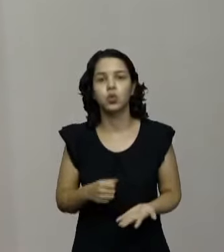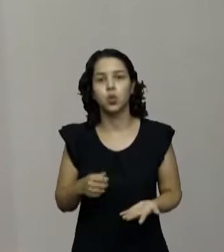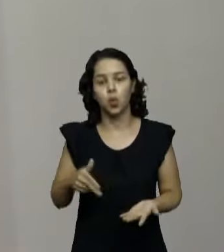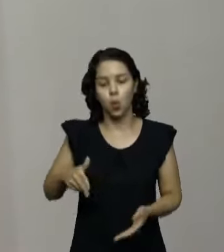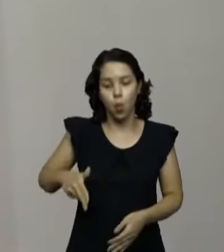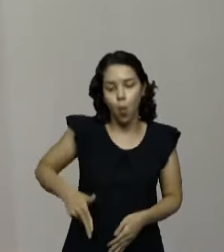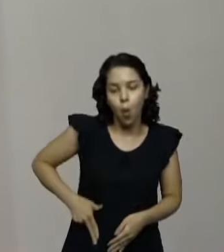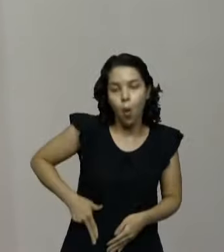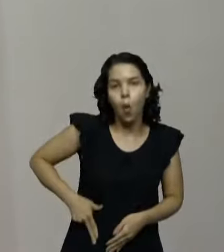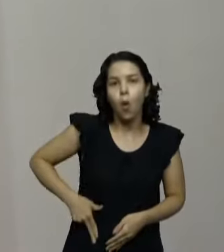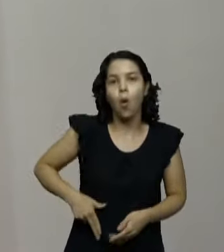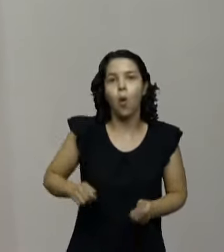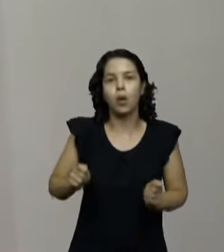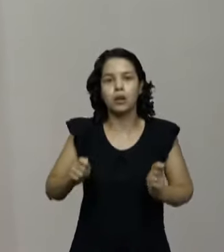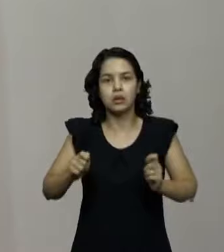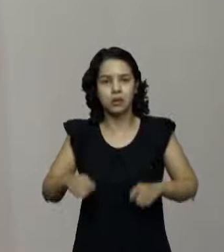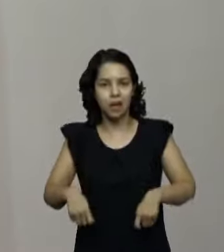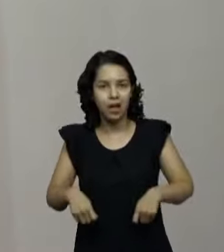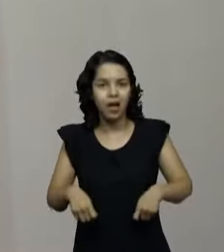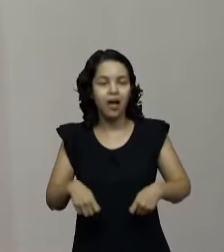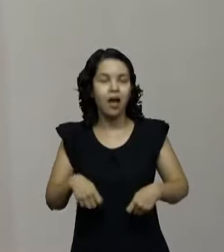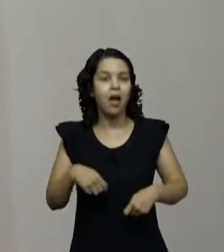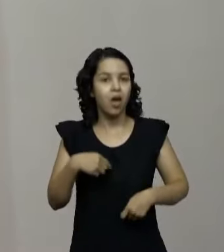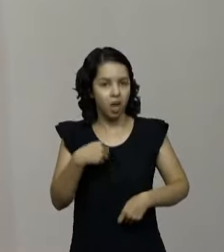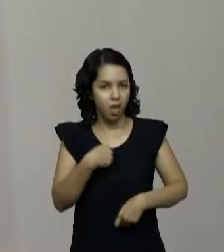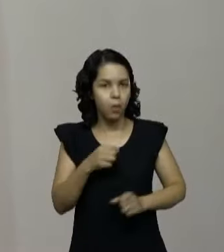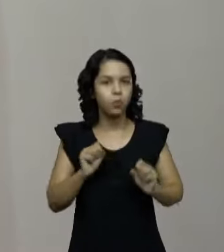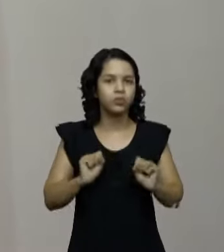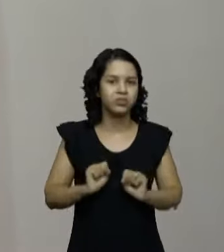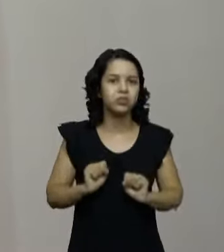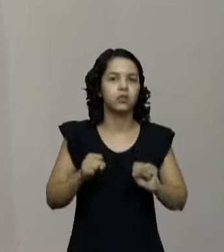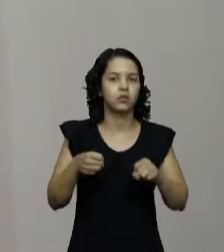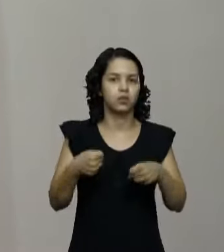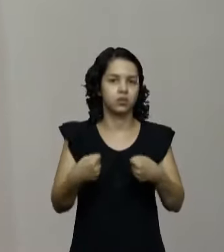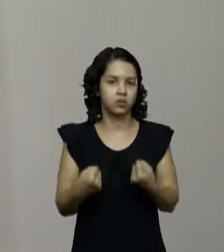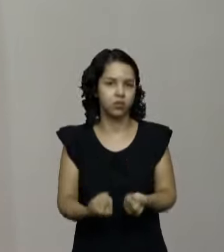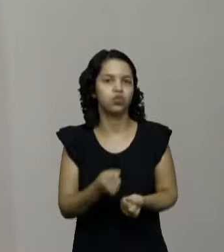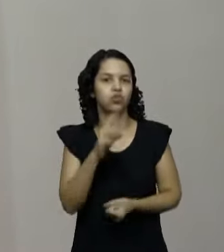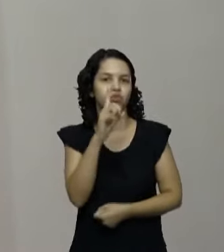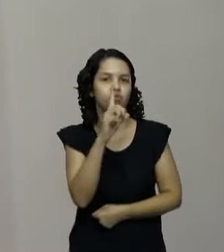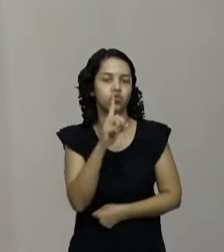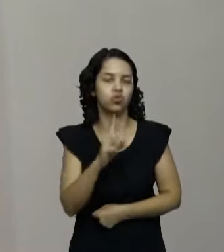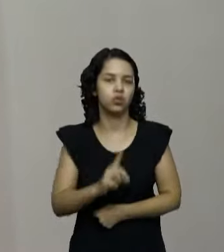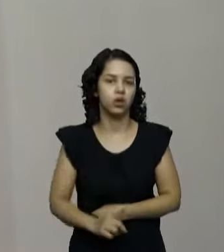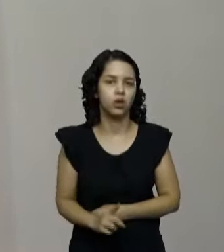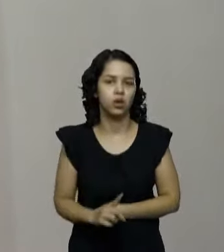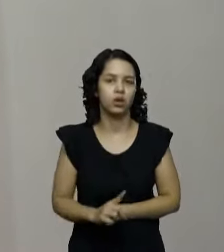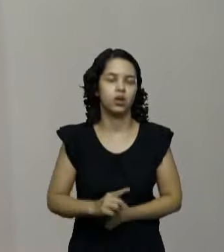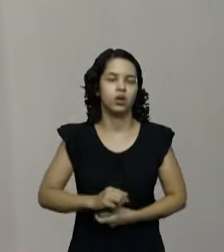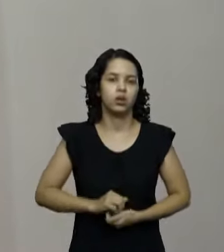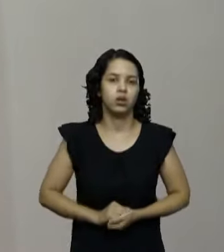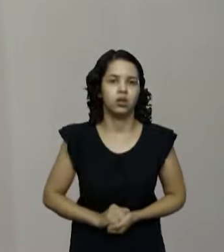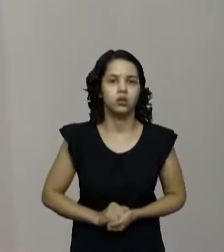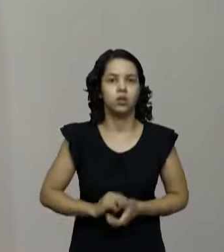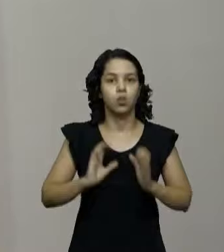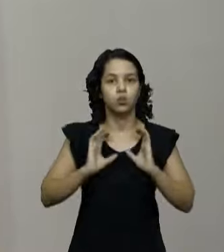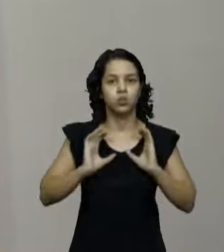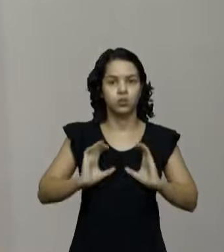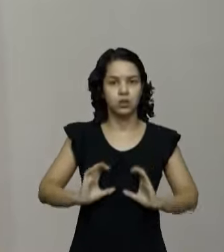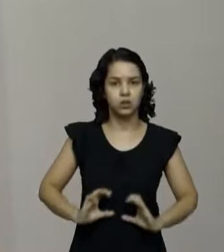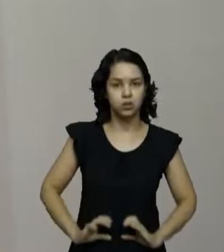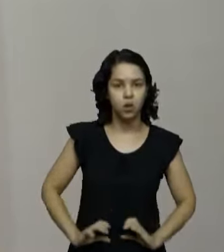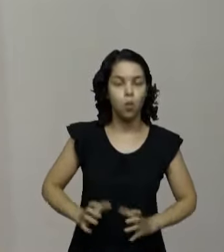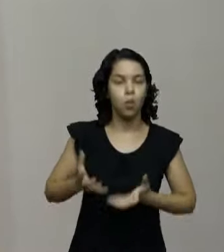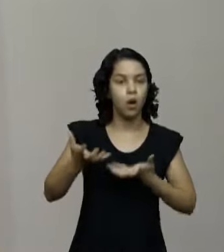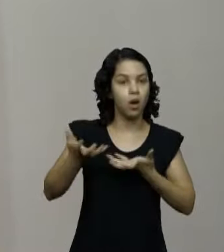que, como eu já disse, sou defensor desse direito ao cidadão que queira